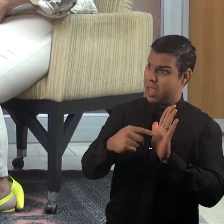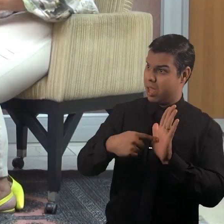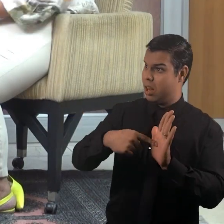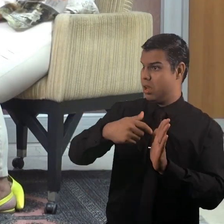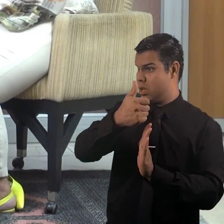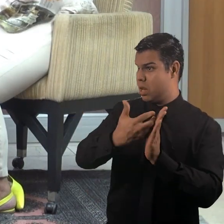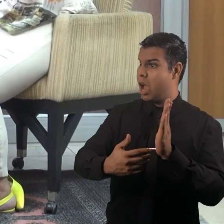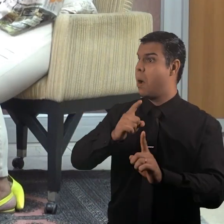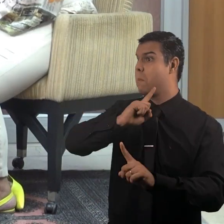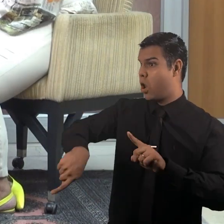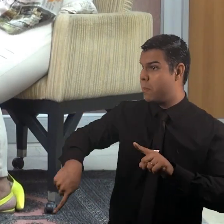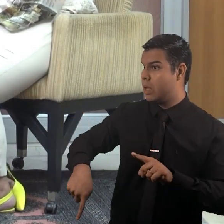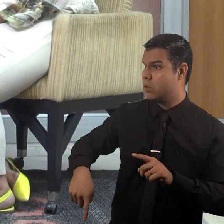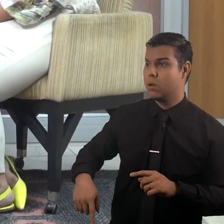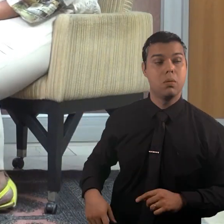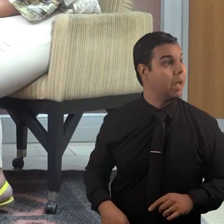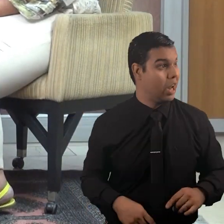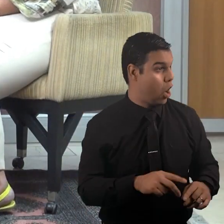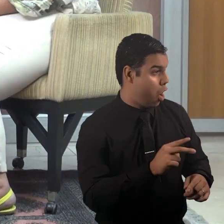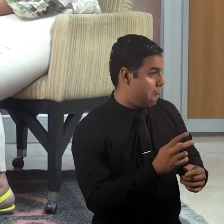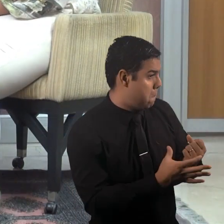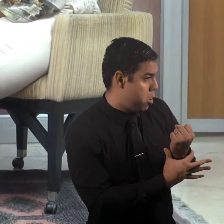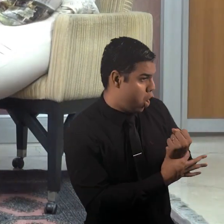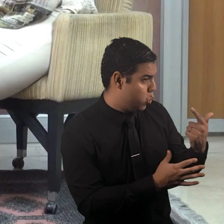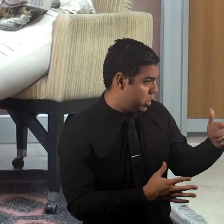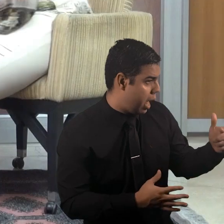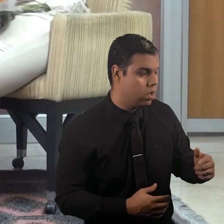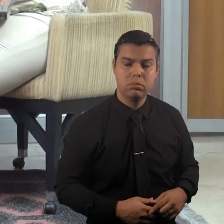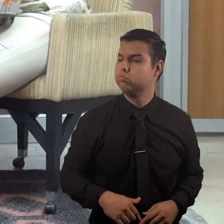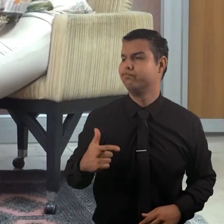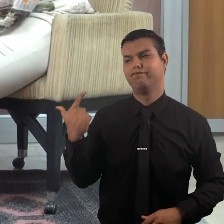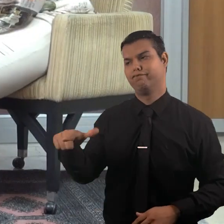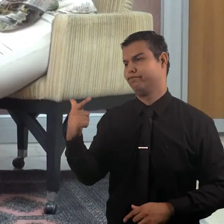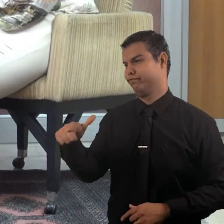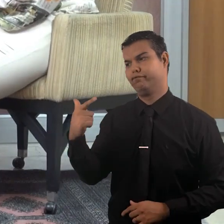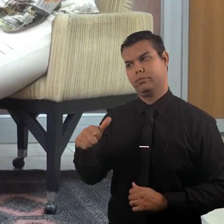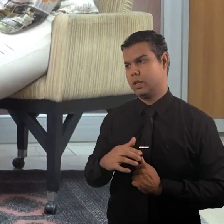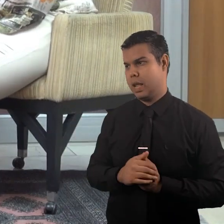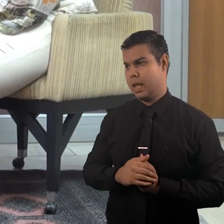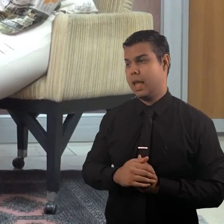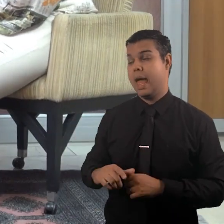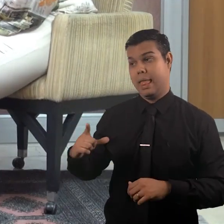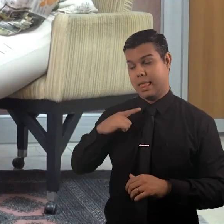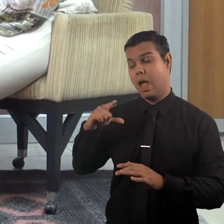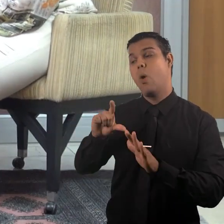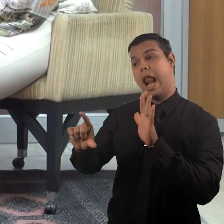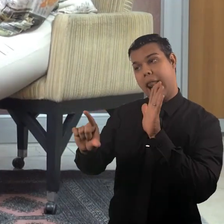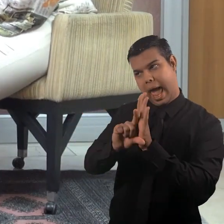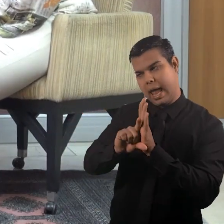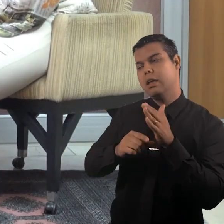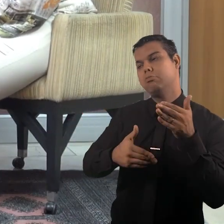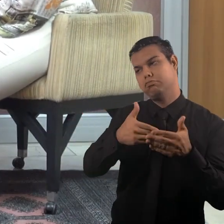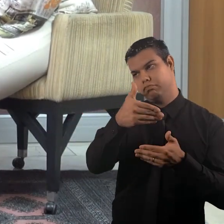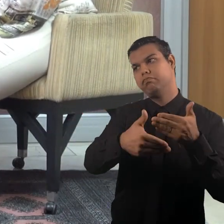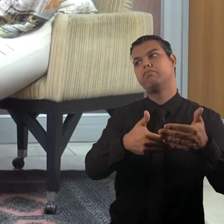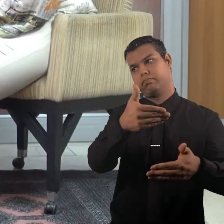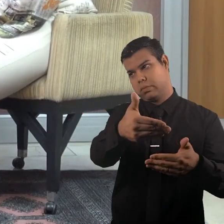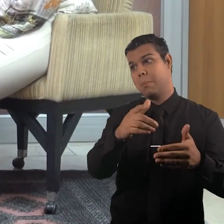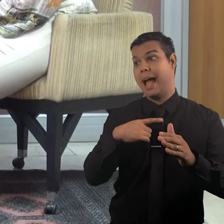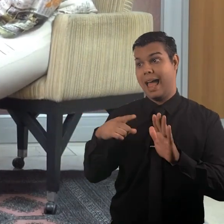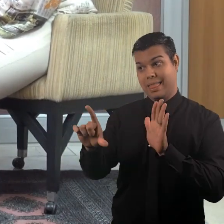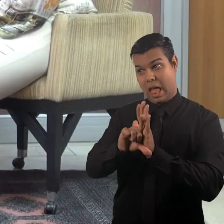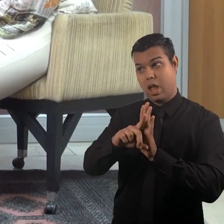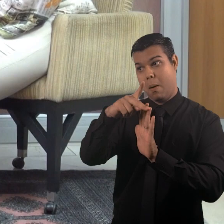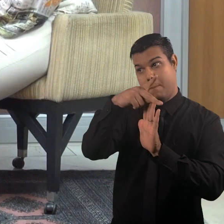isso é contra a lei, né? Que existe uma proteção ao paciente com câncer. Não existe. Não existe? Não existe. Existe uma lei